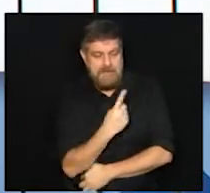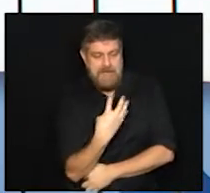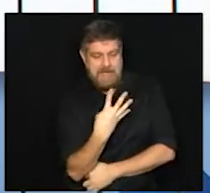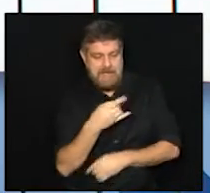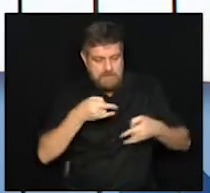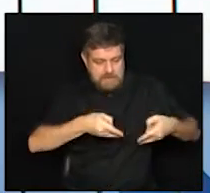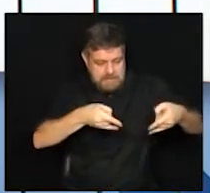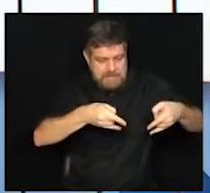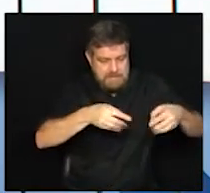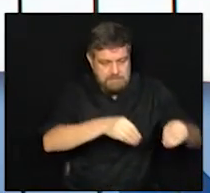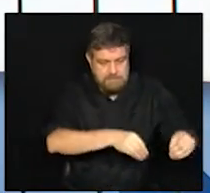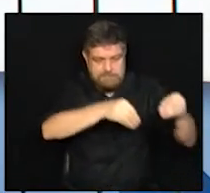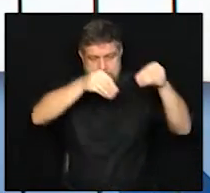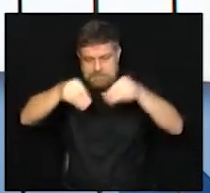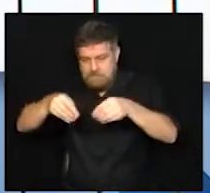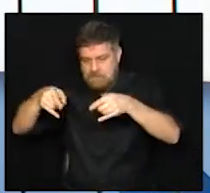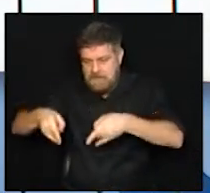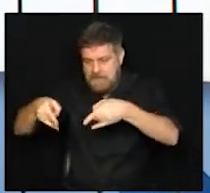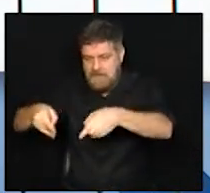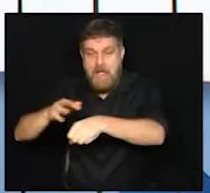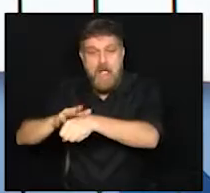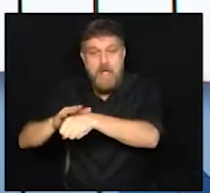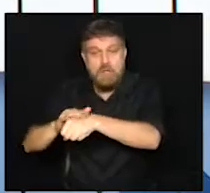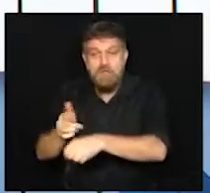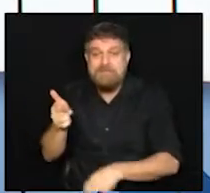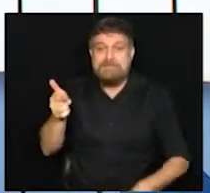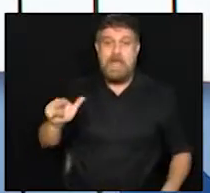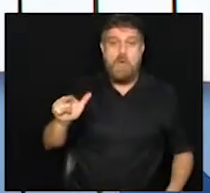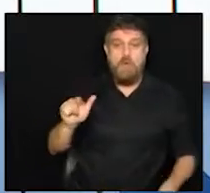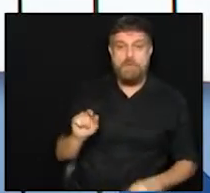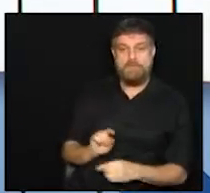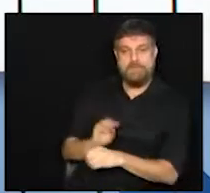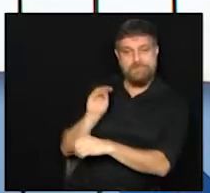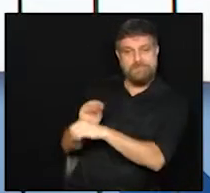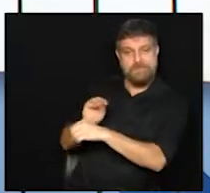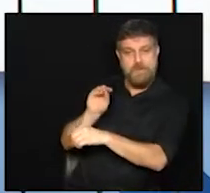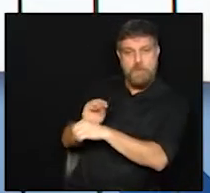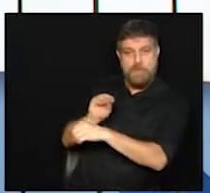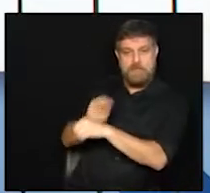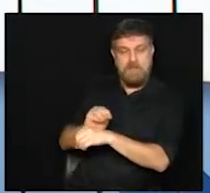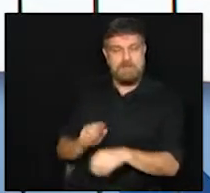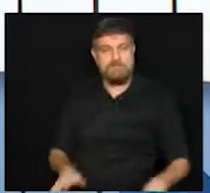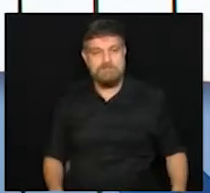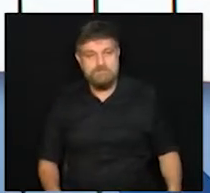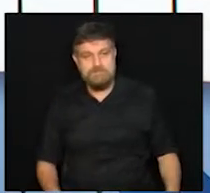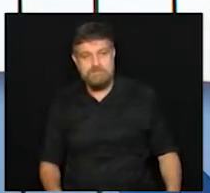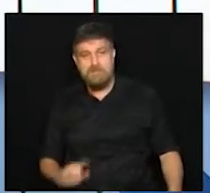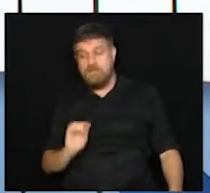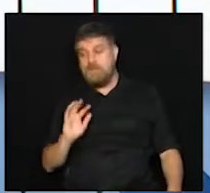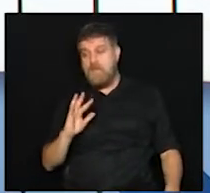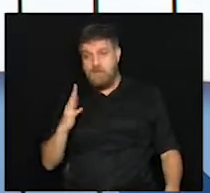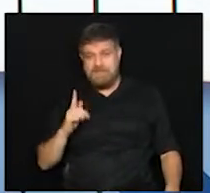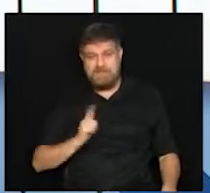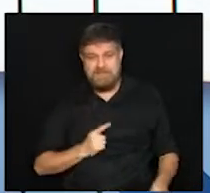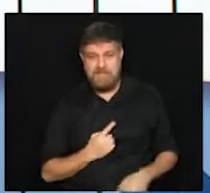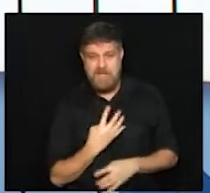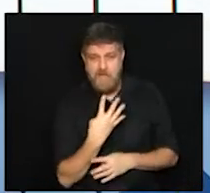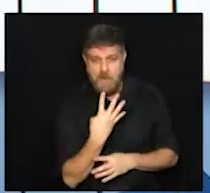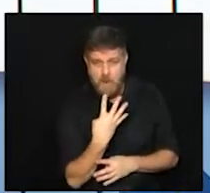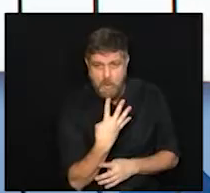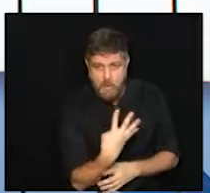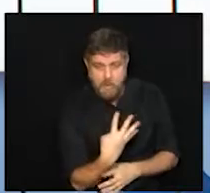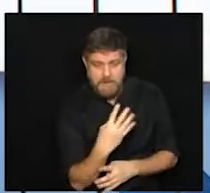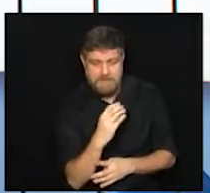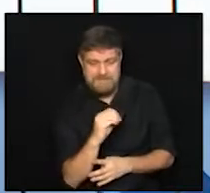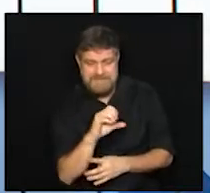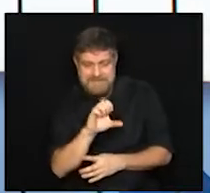14 dos leitos de Covid, de UTI Covid, para essas outras doenças. Enquanto isso, dos